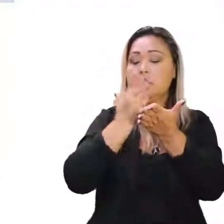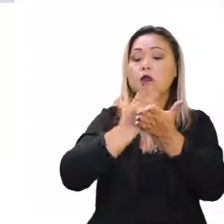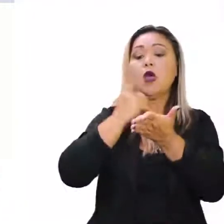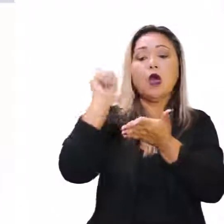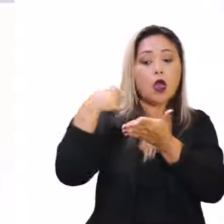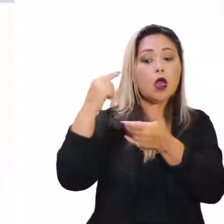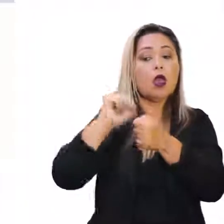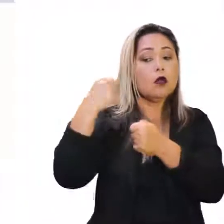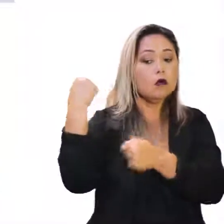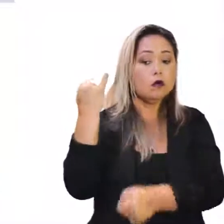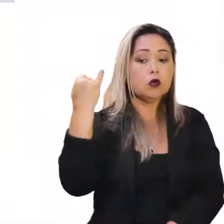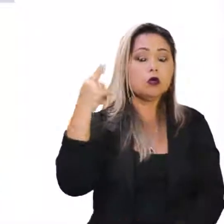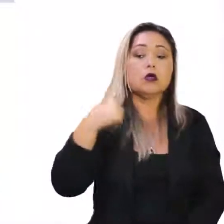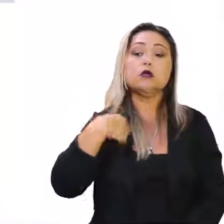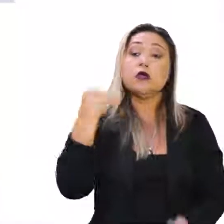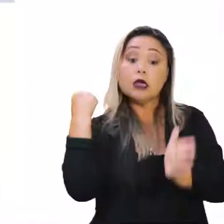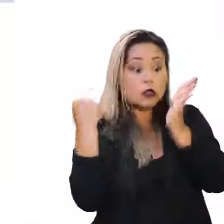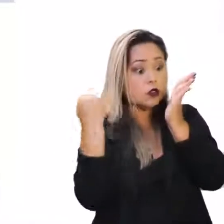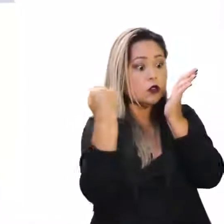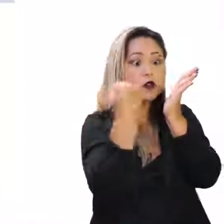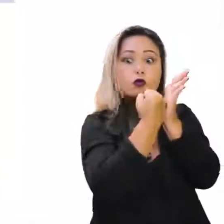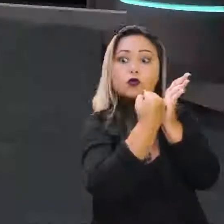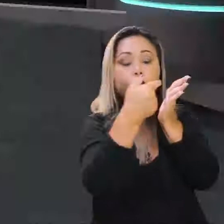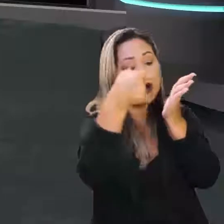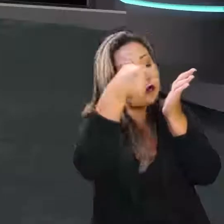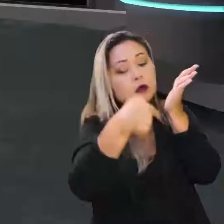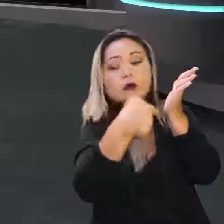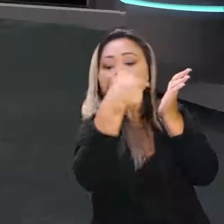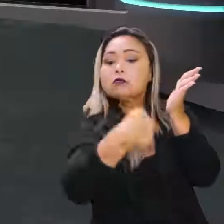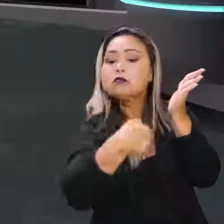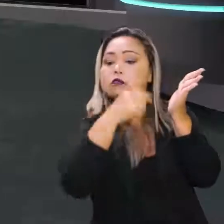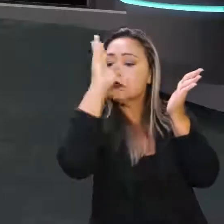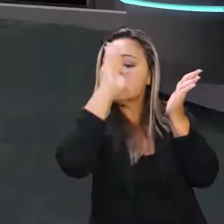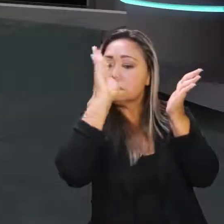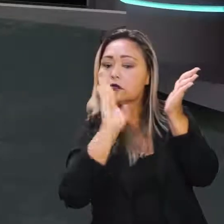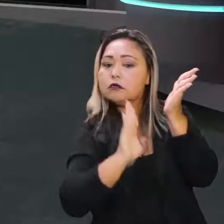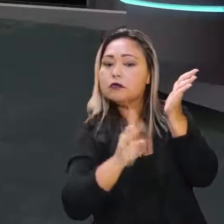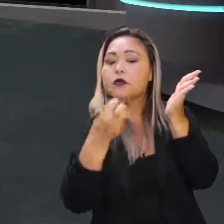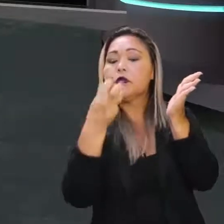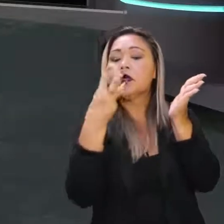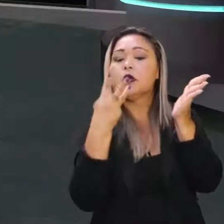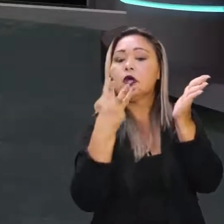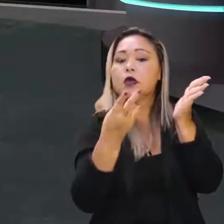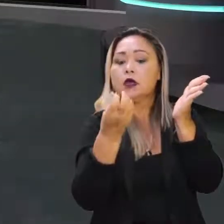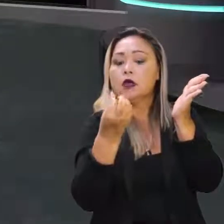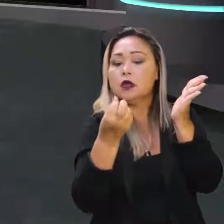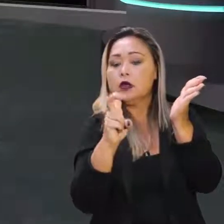muito importante, porque registrou, né, o Brasil 365